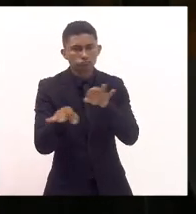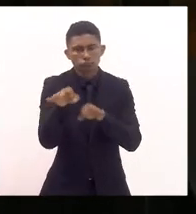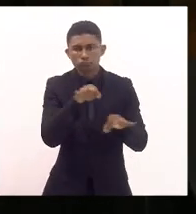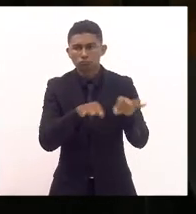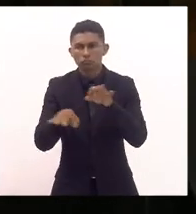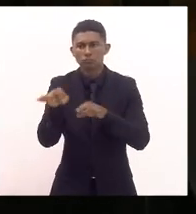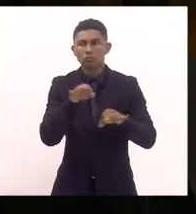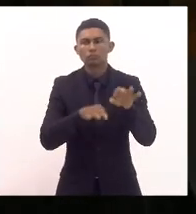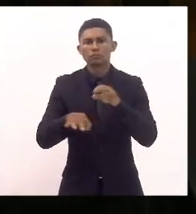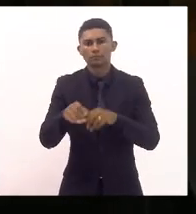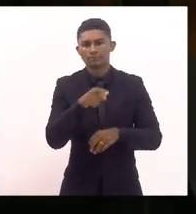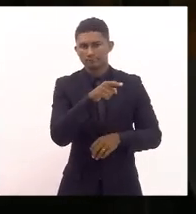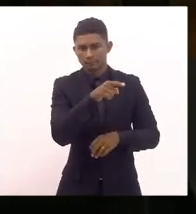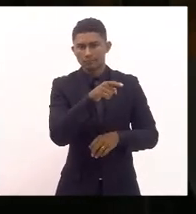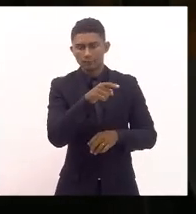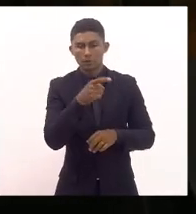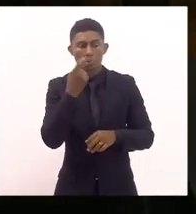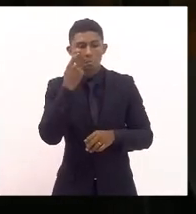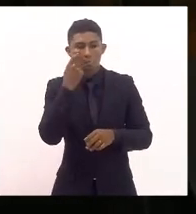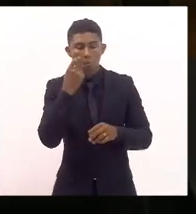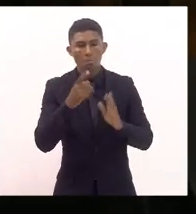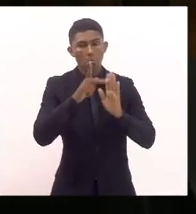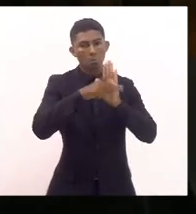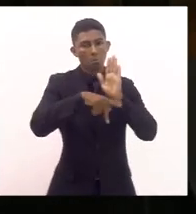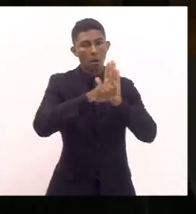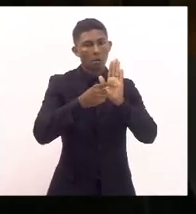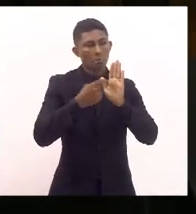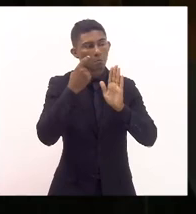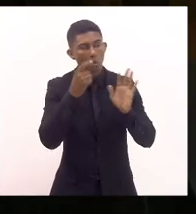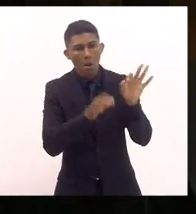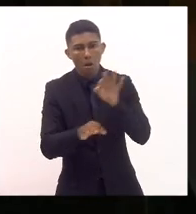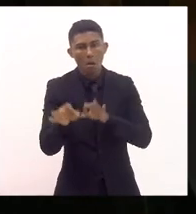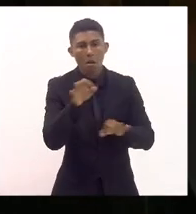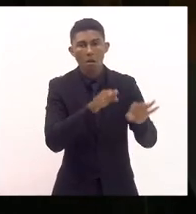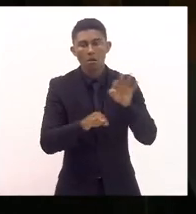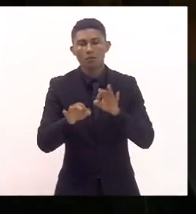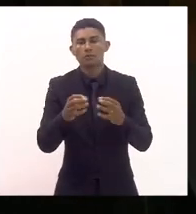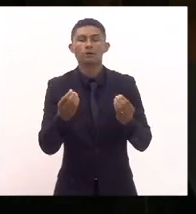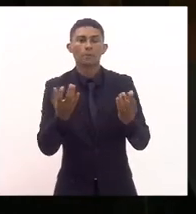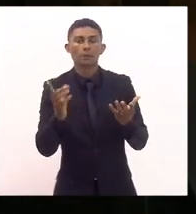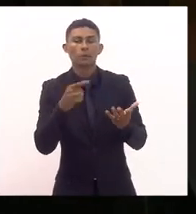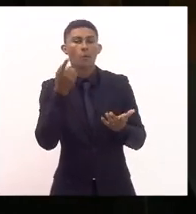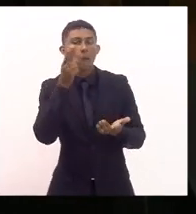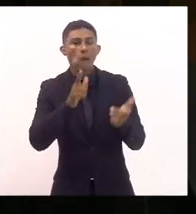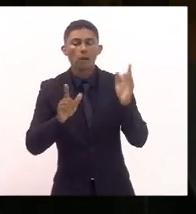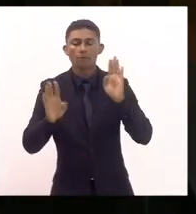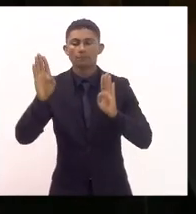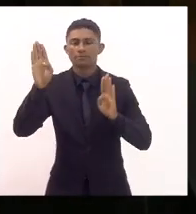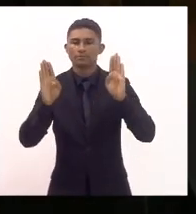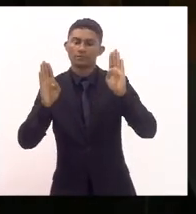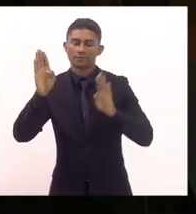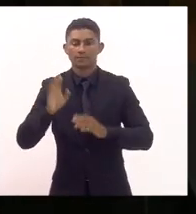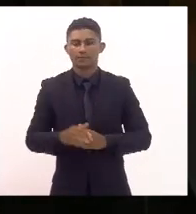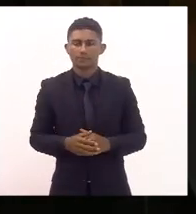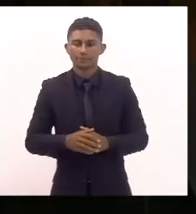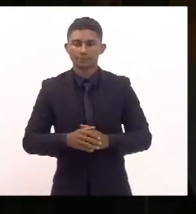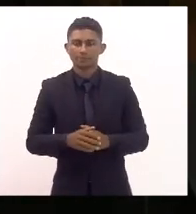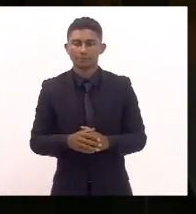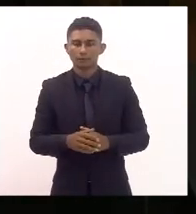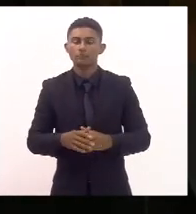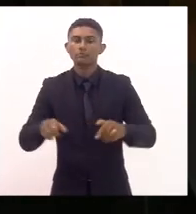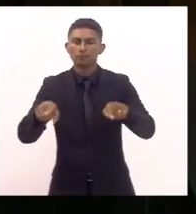na confecção desse projeto para que em seguida a gente possa licitar também